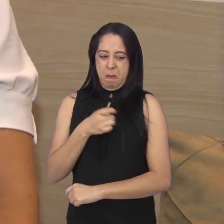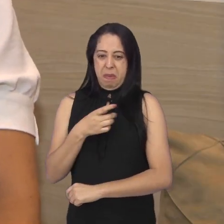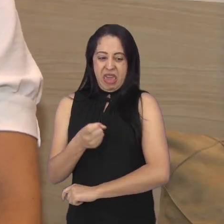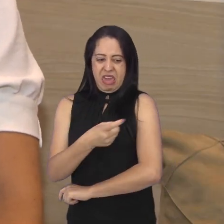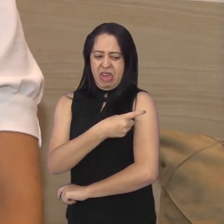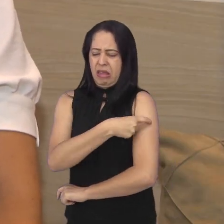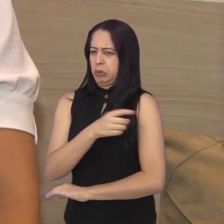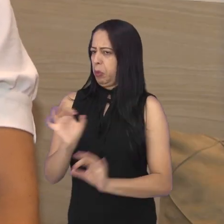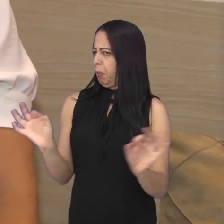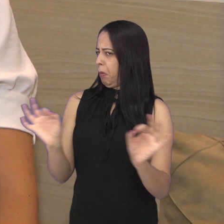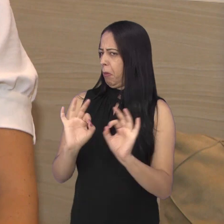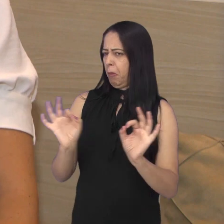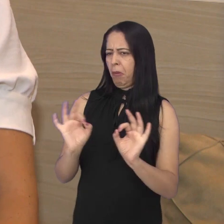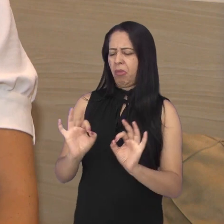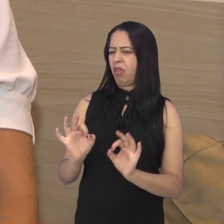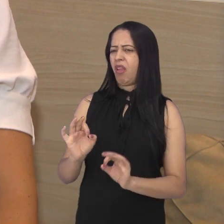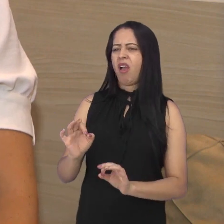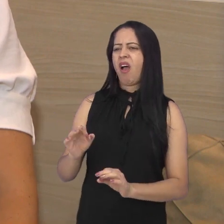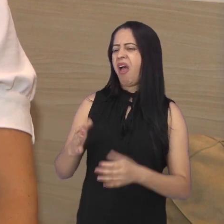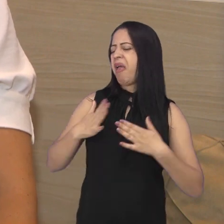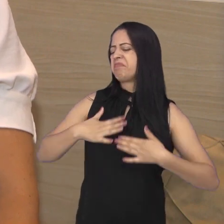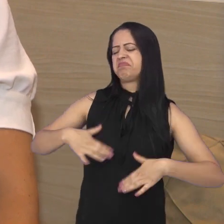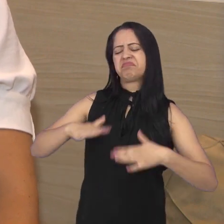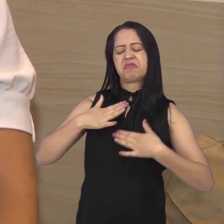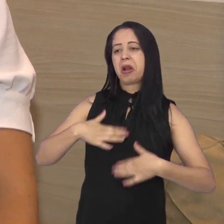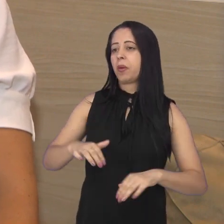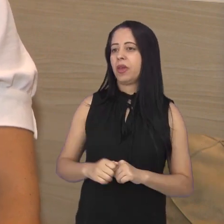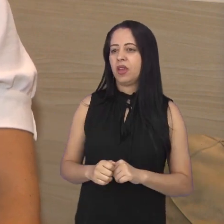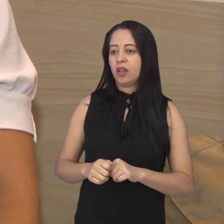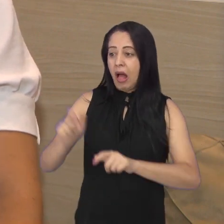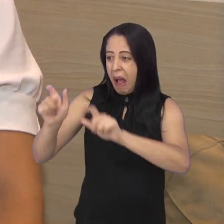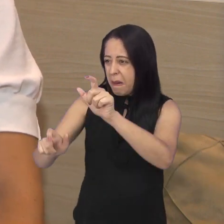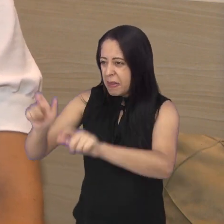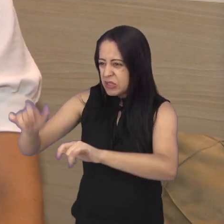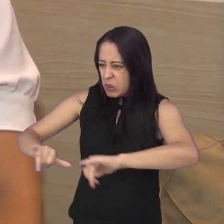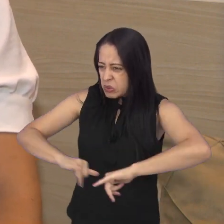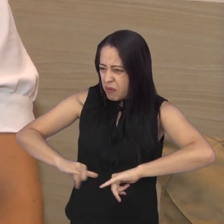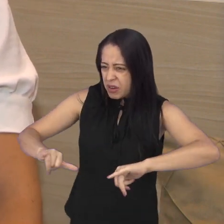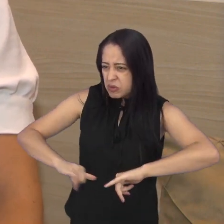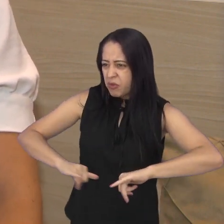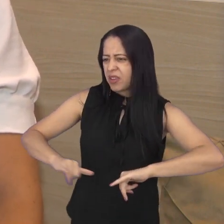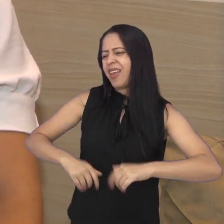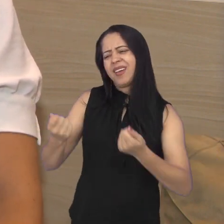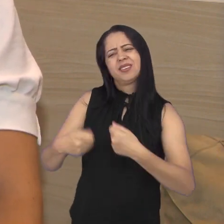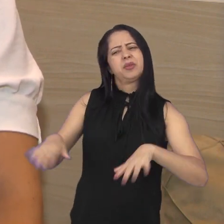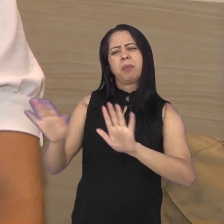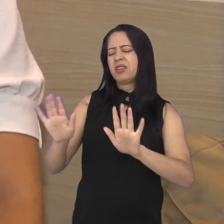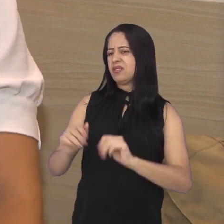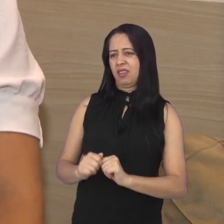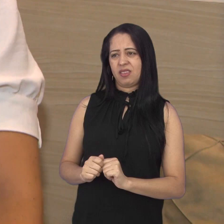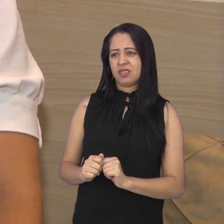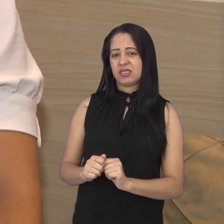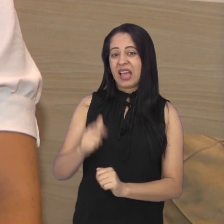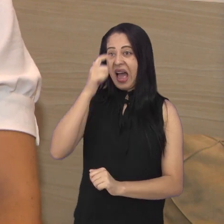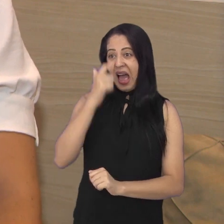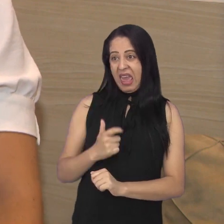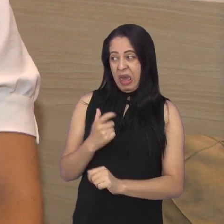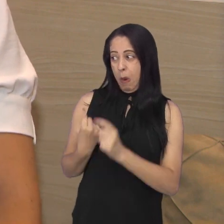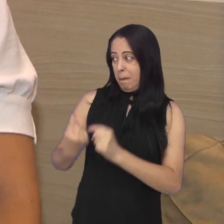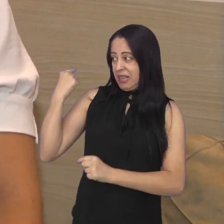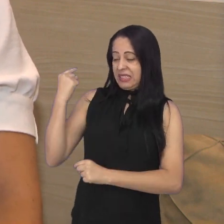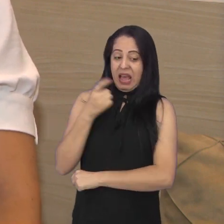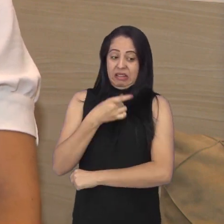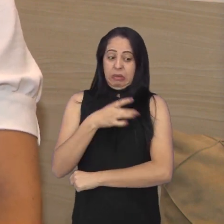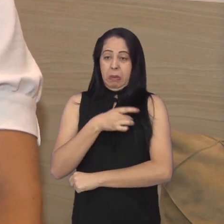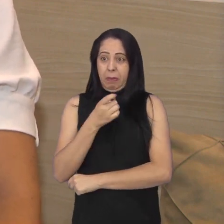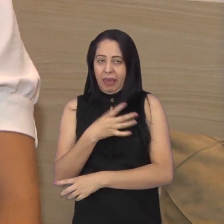super tranquilo. Eu acho que todo mundo não precisa ficar sofrendo em casa. Eu demorei bastante tempo para procurar porque eu tinha um pouco de